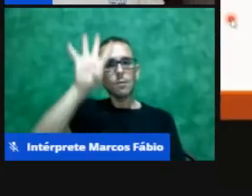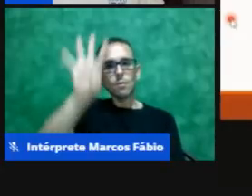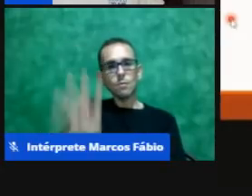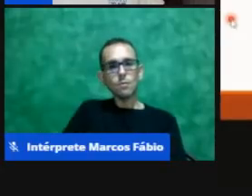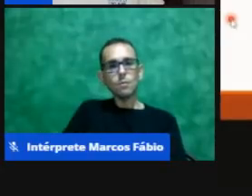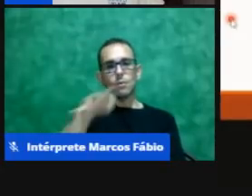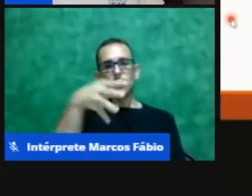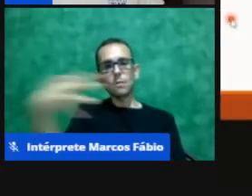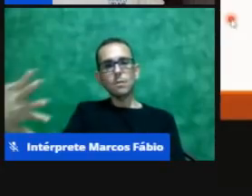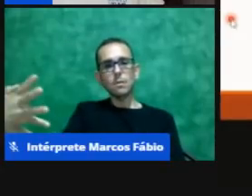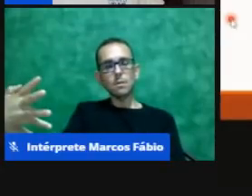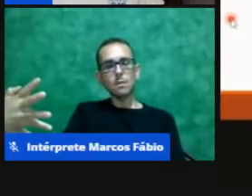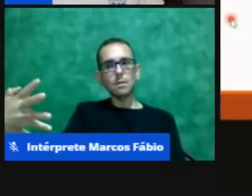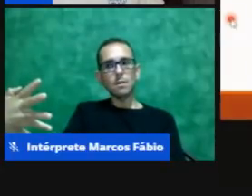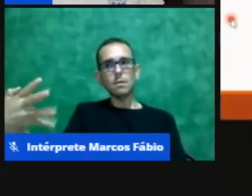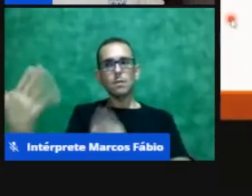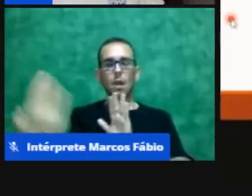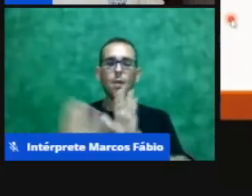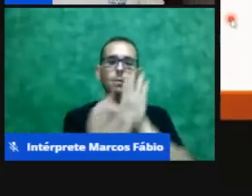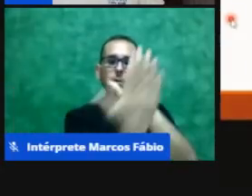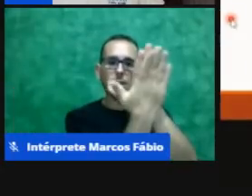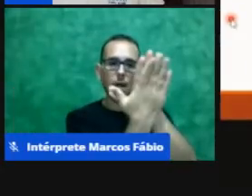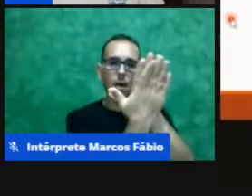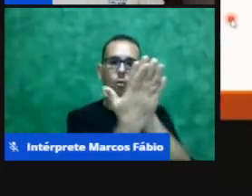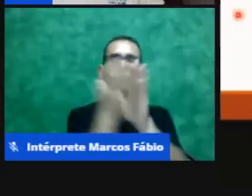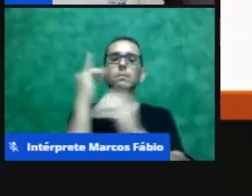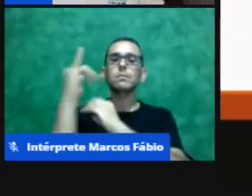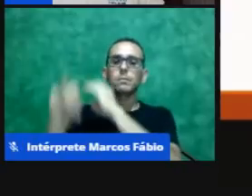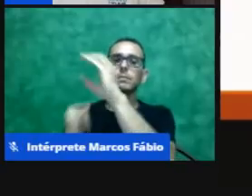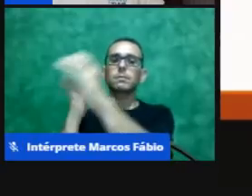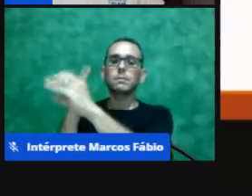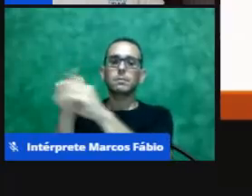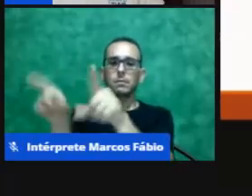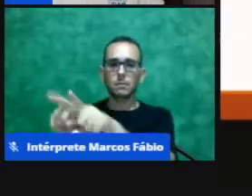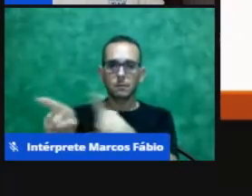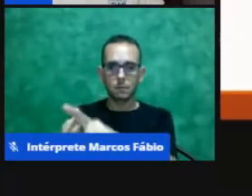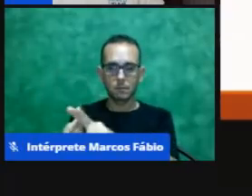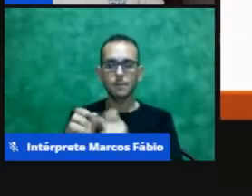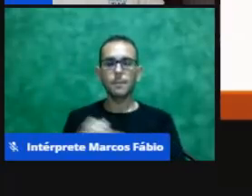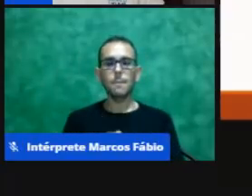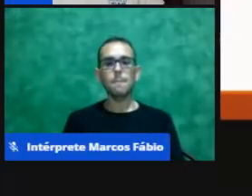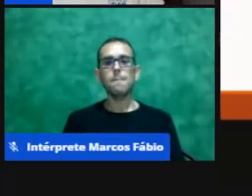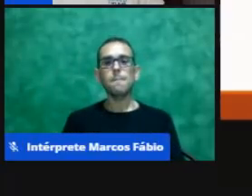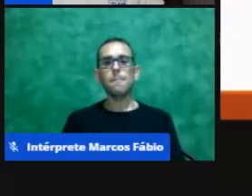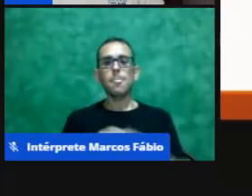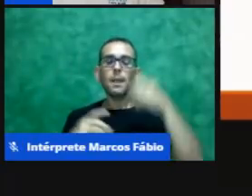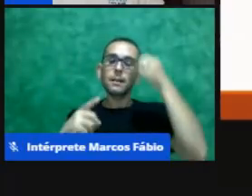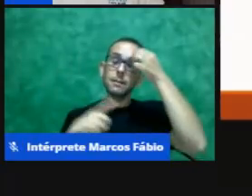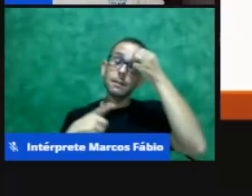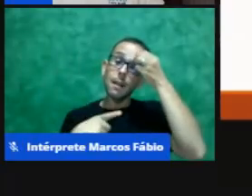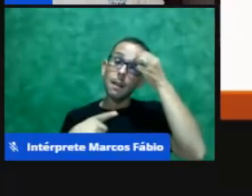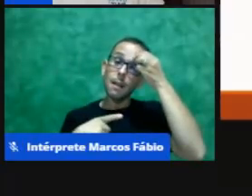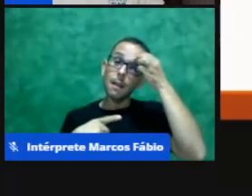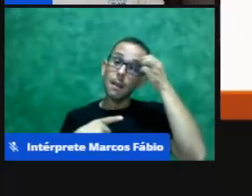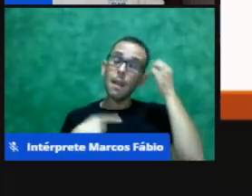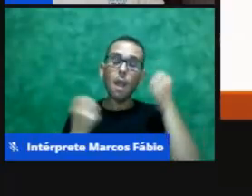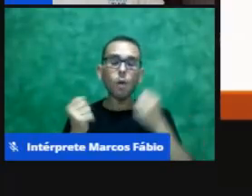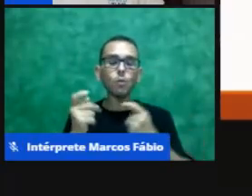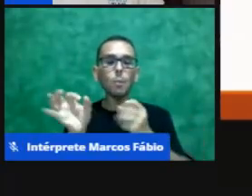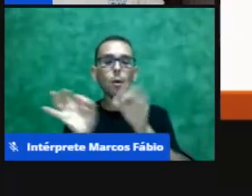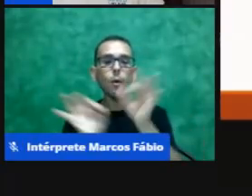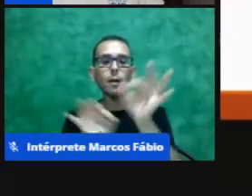contexto presencial como no contexto virtual. Nesse contexto virtual, como que eu estou fazendo? Justamente, eu estou